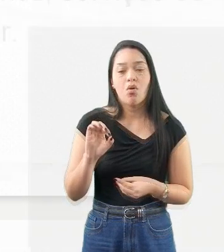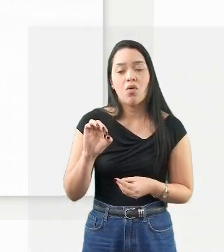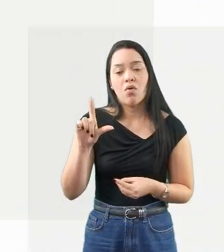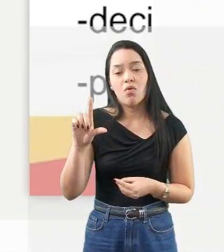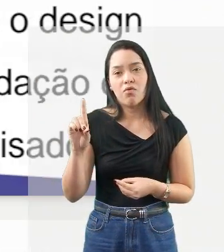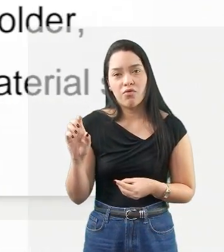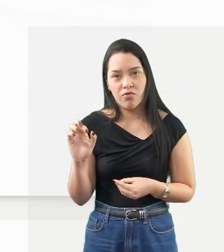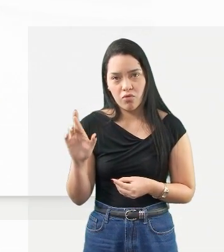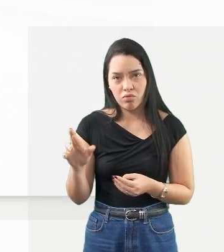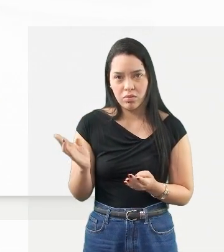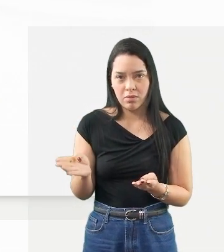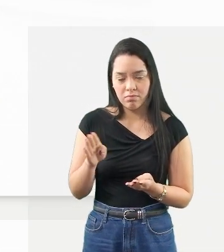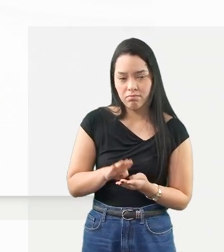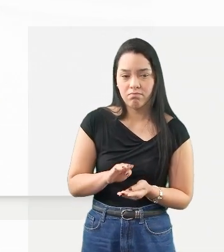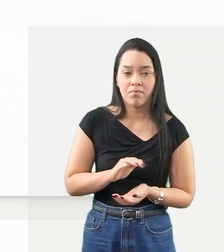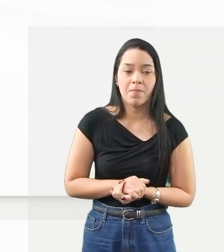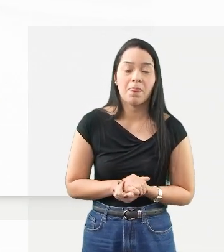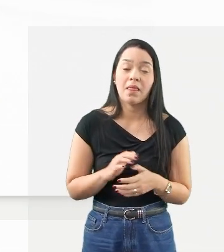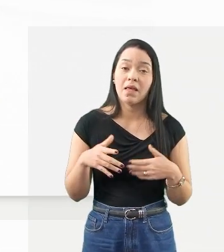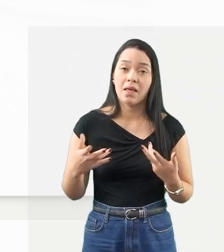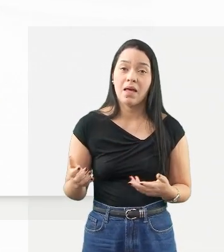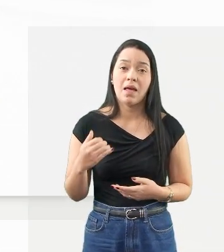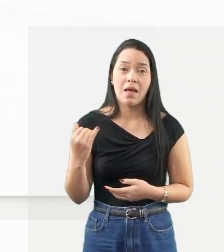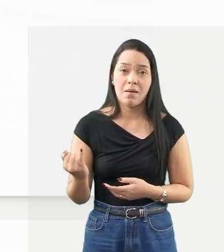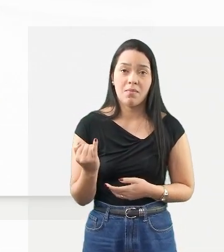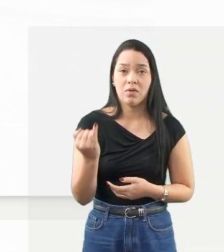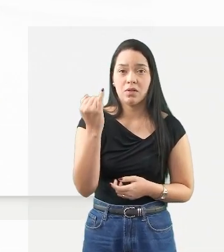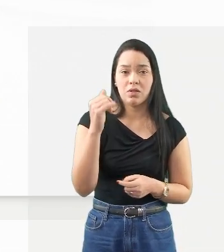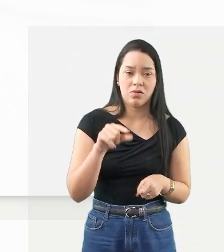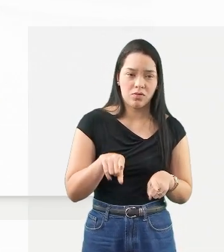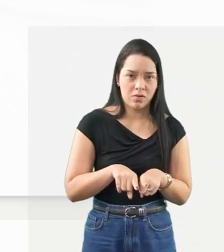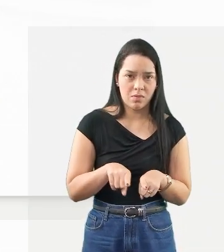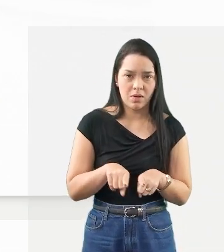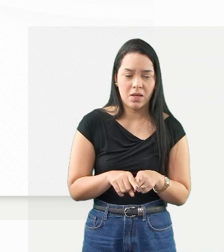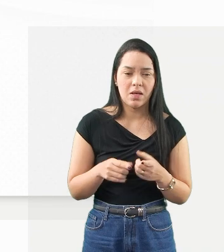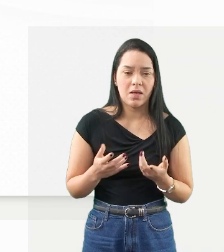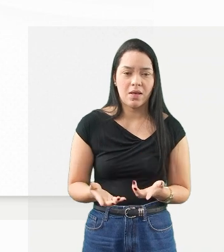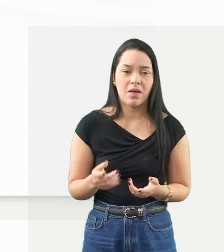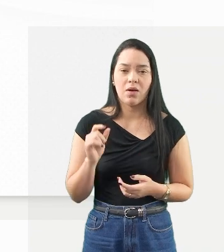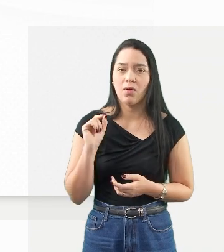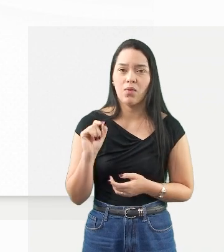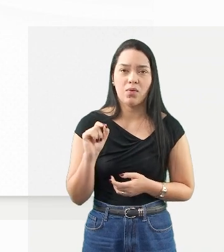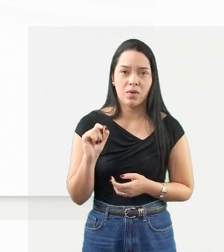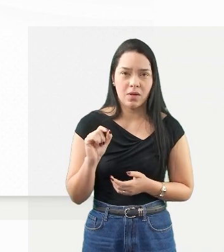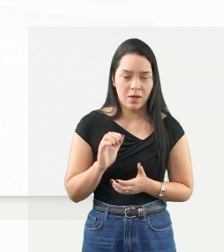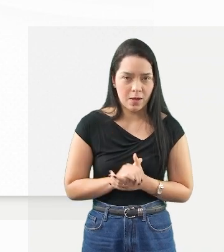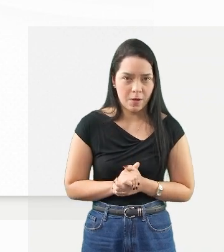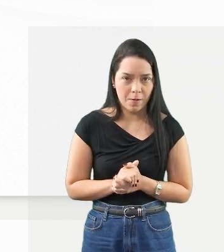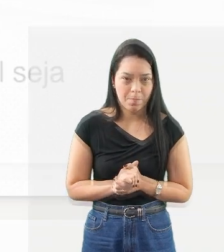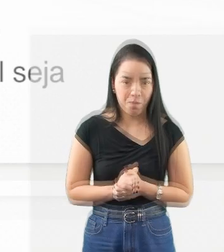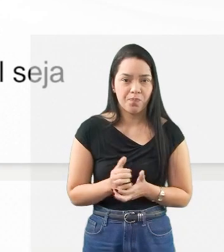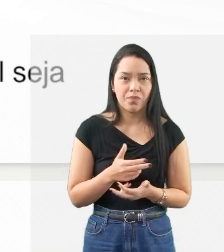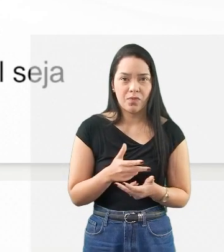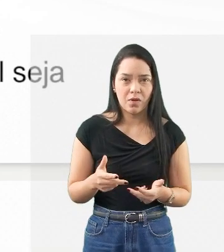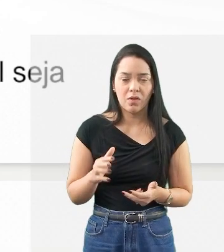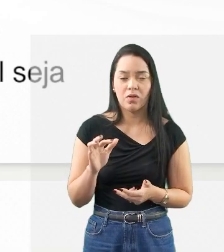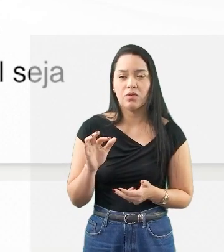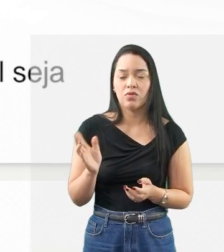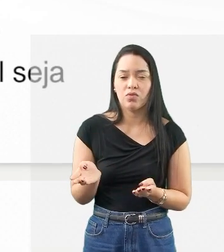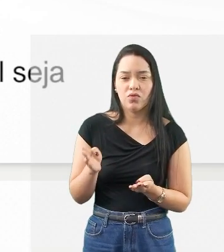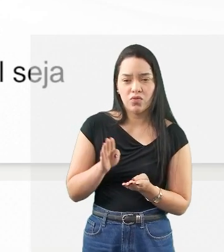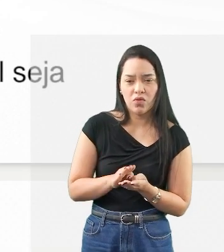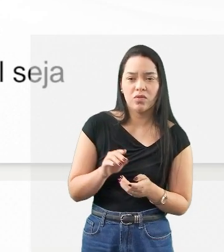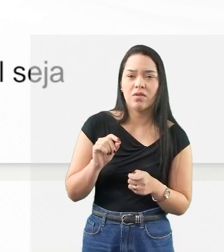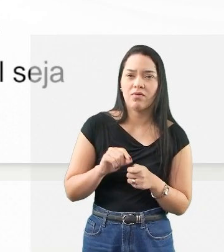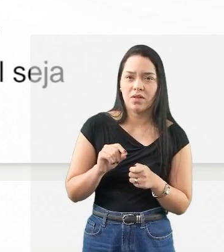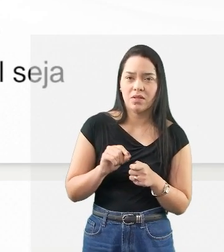E, além disso, é importante, né, eu já deixo aqui destacar, quando a gente trabalha em produção de folder, aqui a gente está fazendo mais